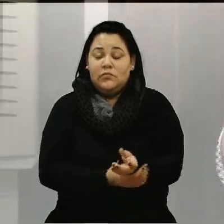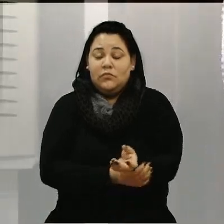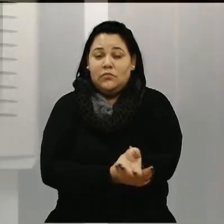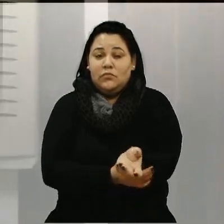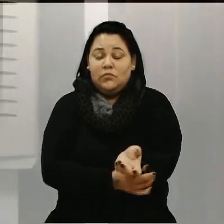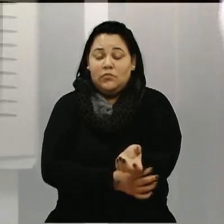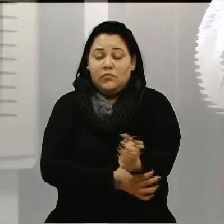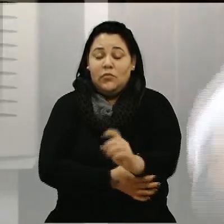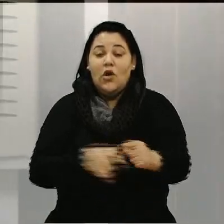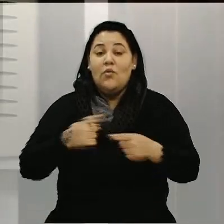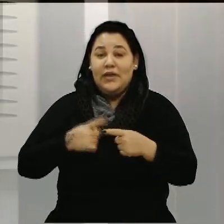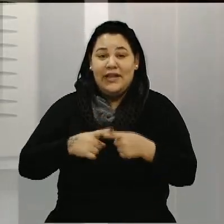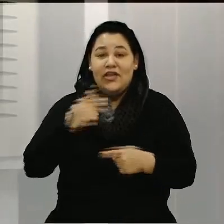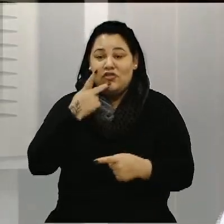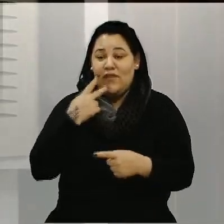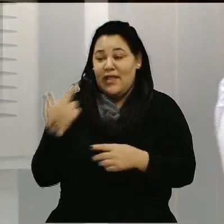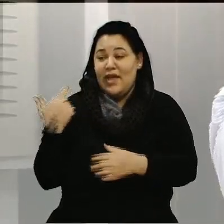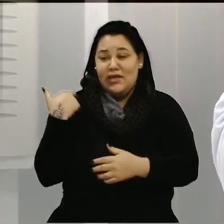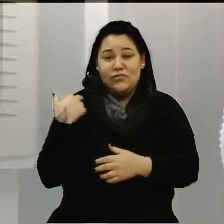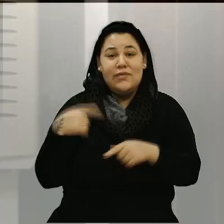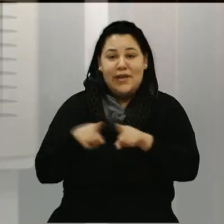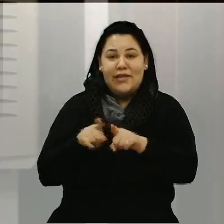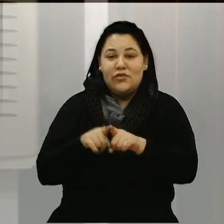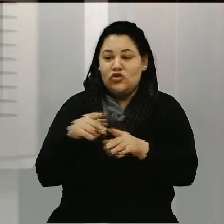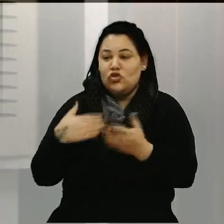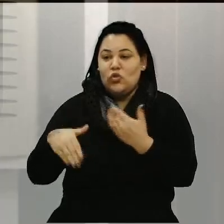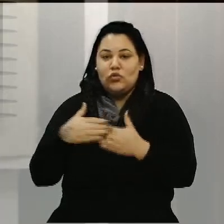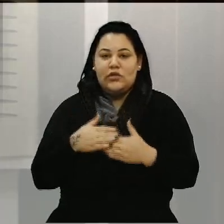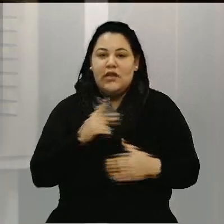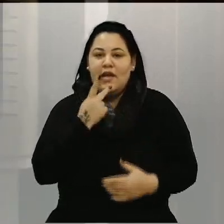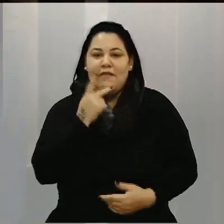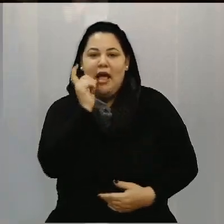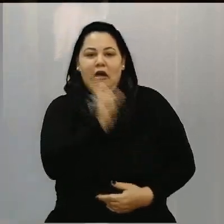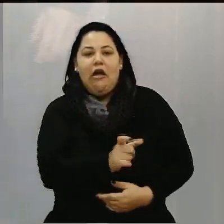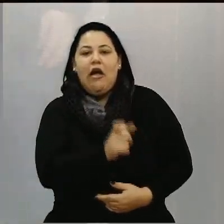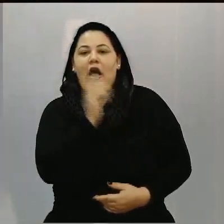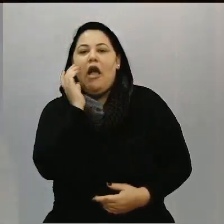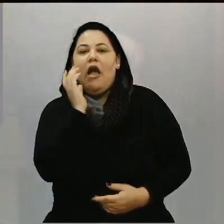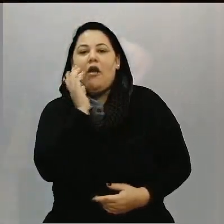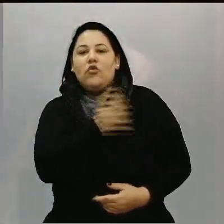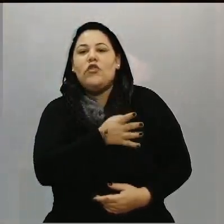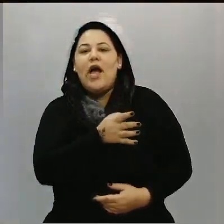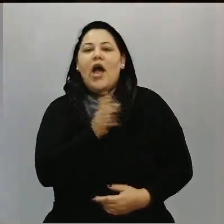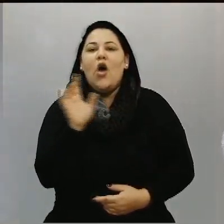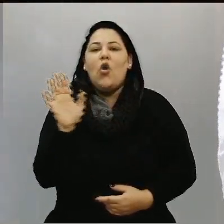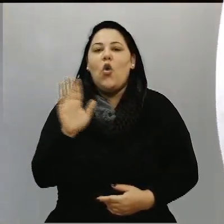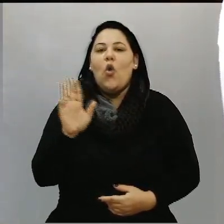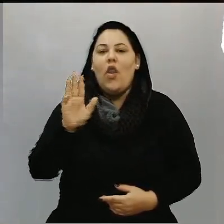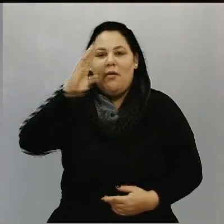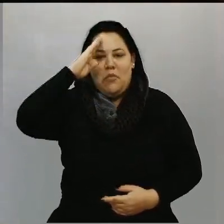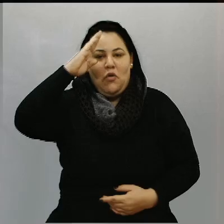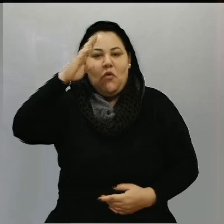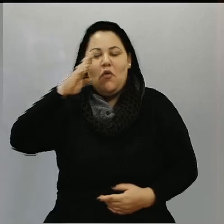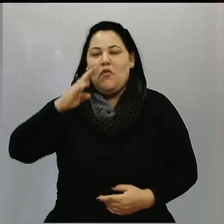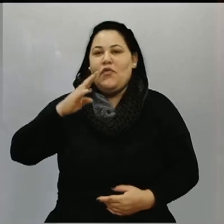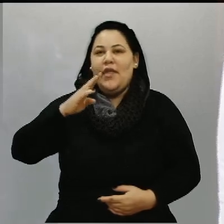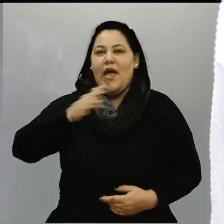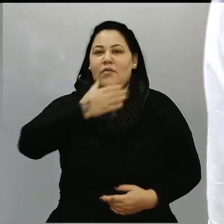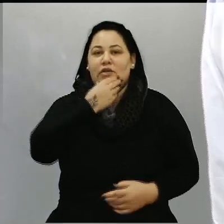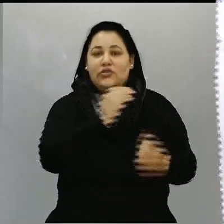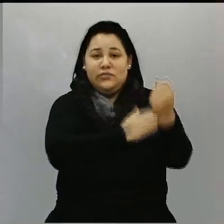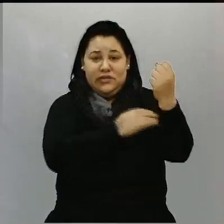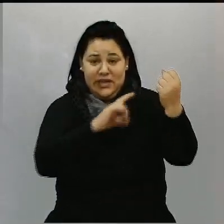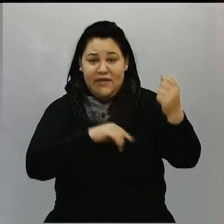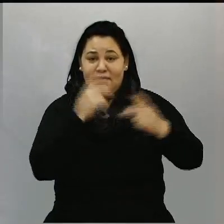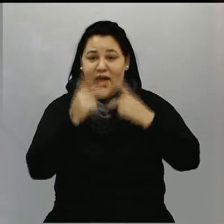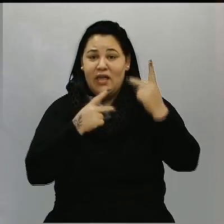responsabilidade e não só terceiriza. Só falamos, o Lula é machista, o Bolsonaro é machista. Tem falas,